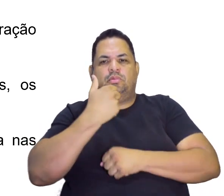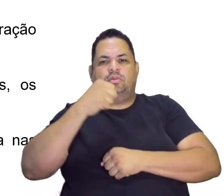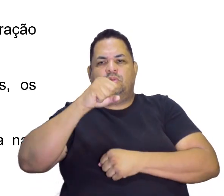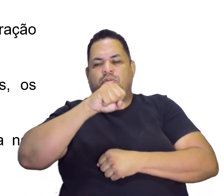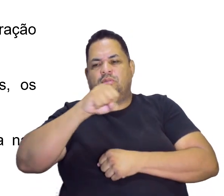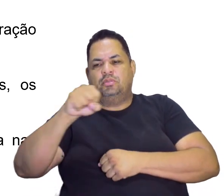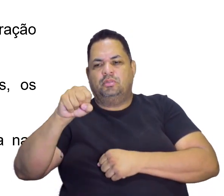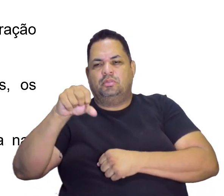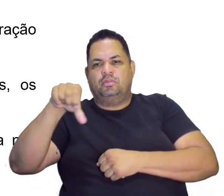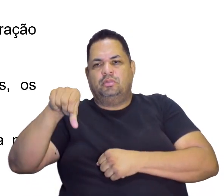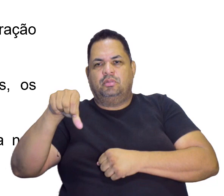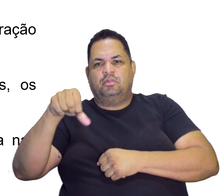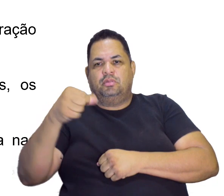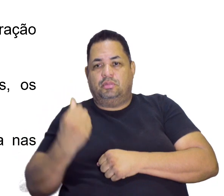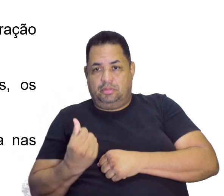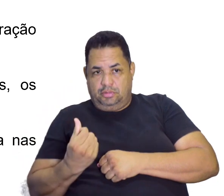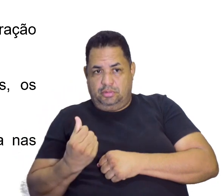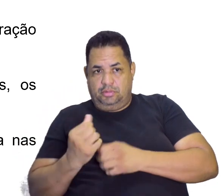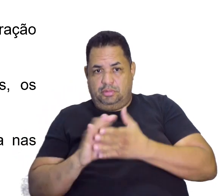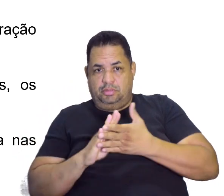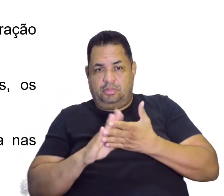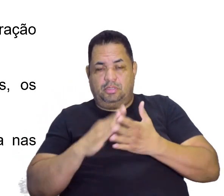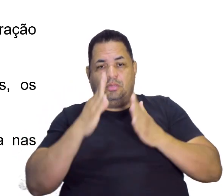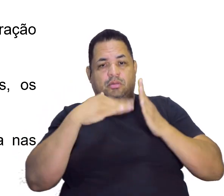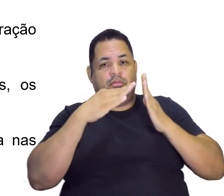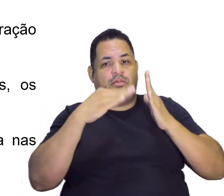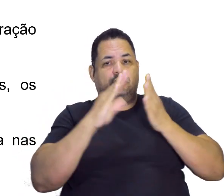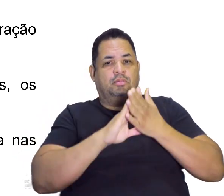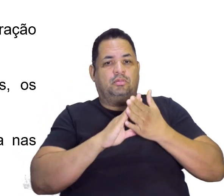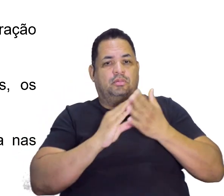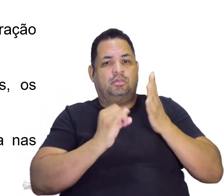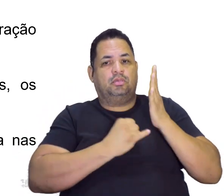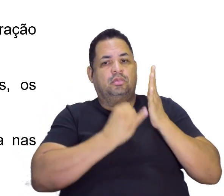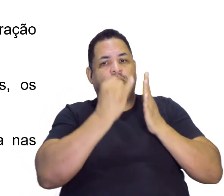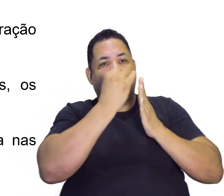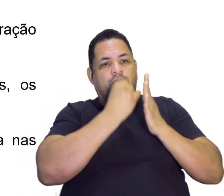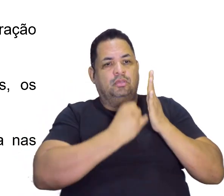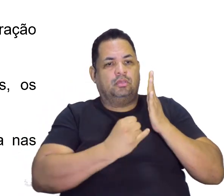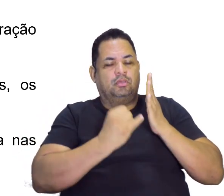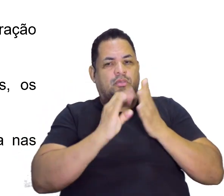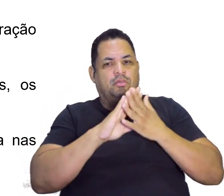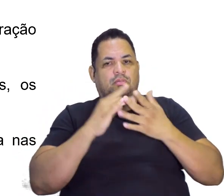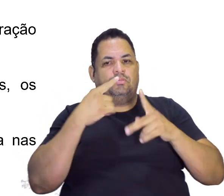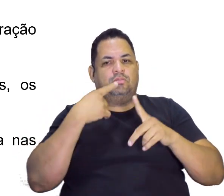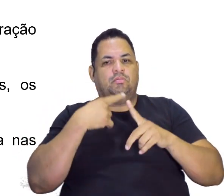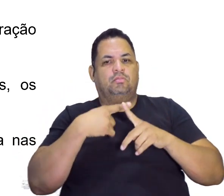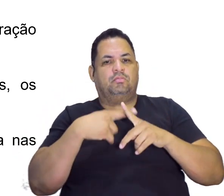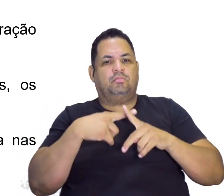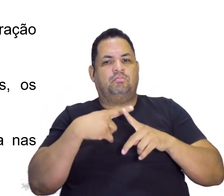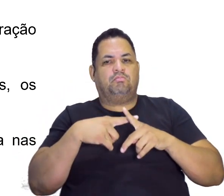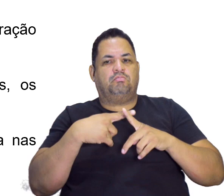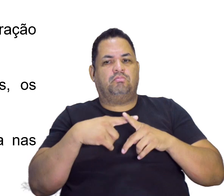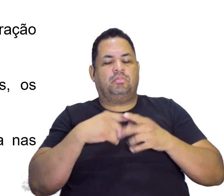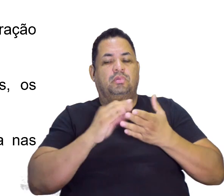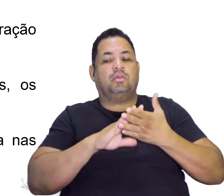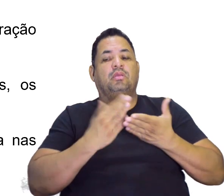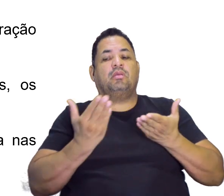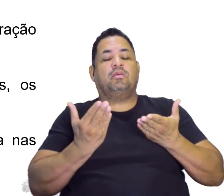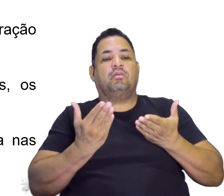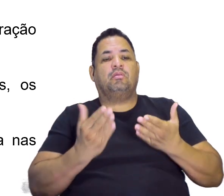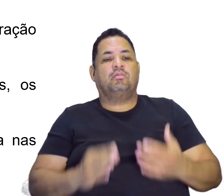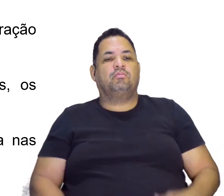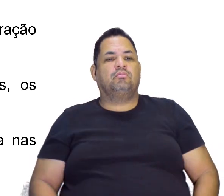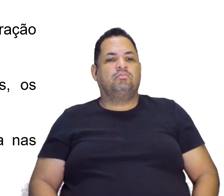1886, pode ser considerada uma obra impressionista por um dos seguintes motivos. Então,